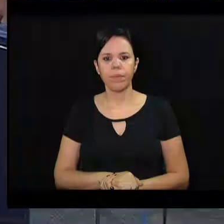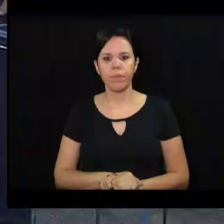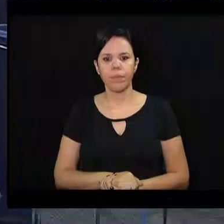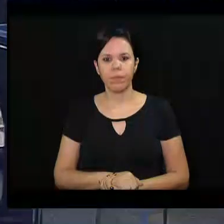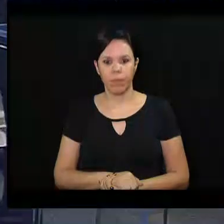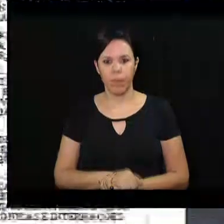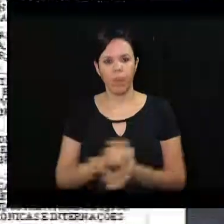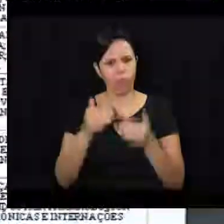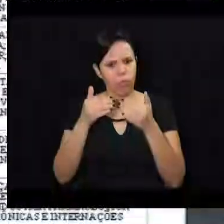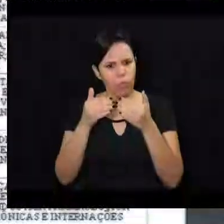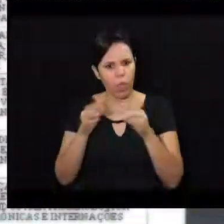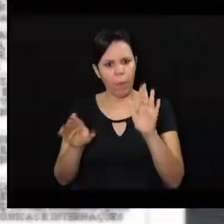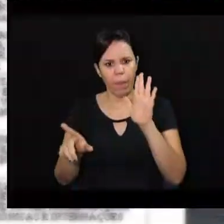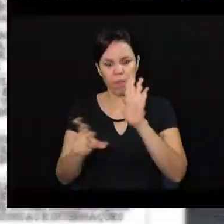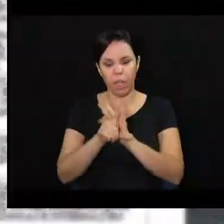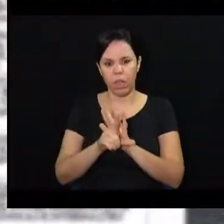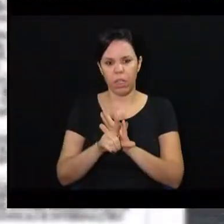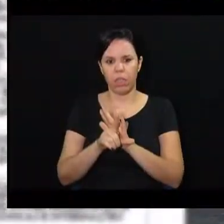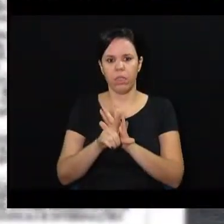Foi sancionada a Lei